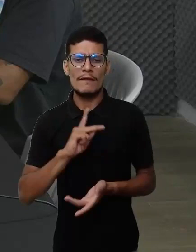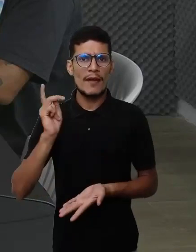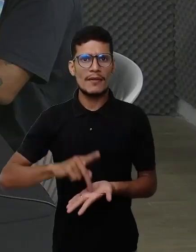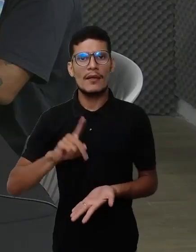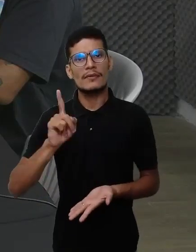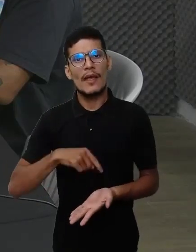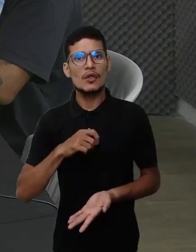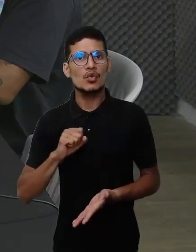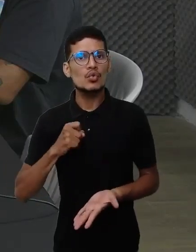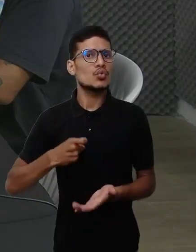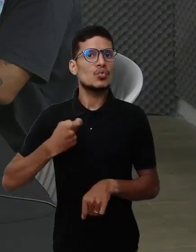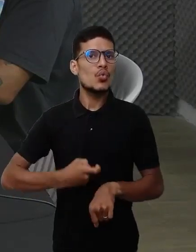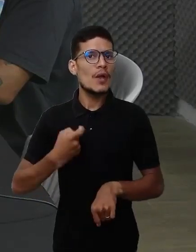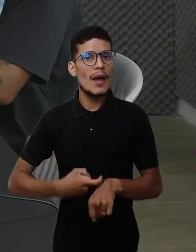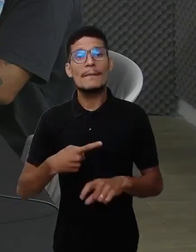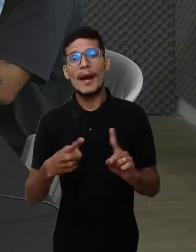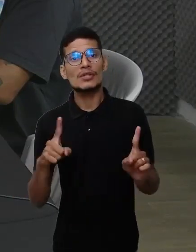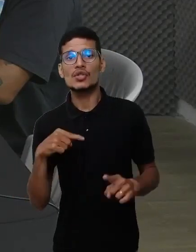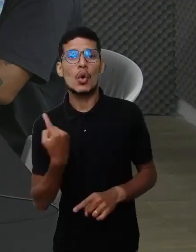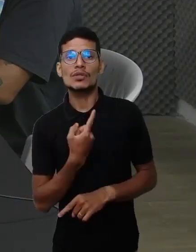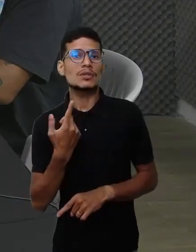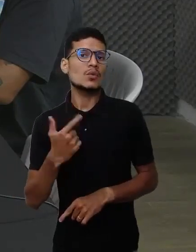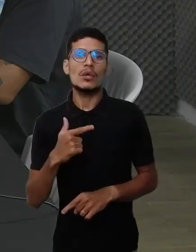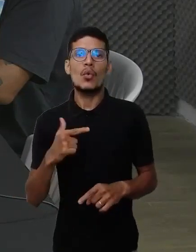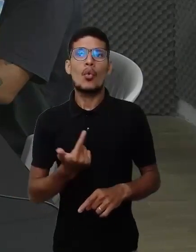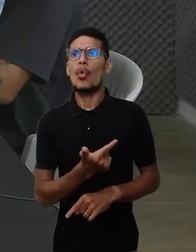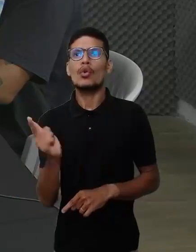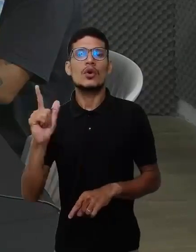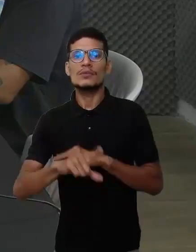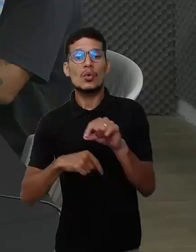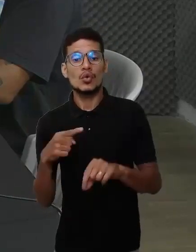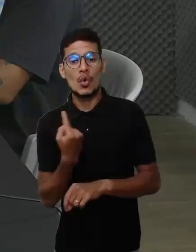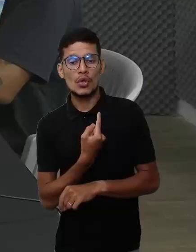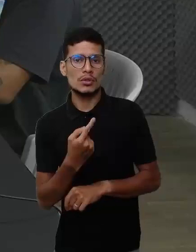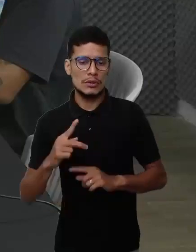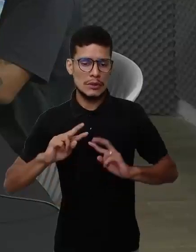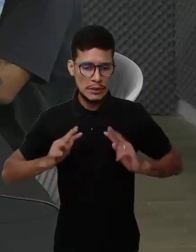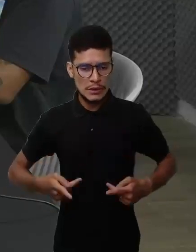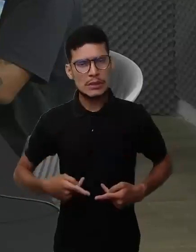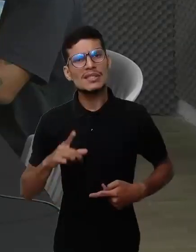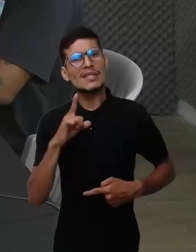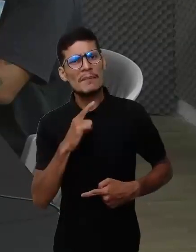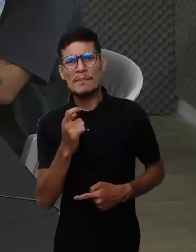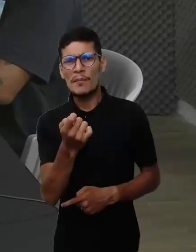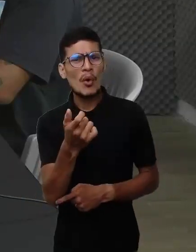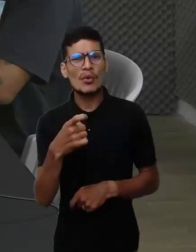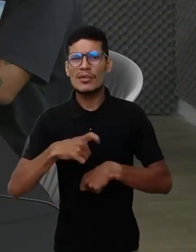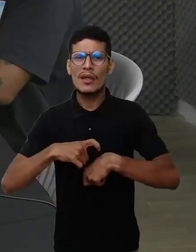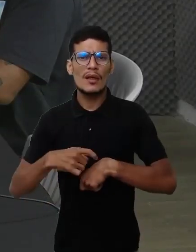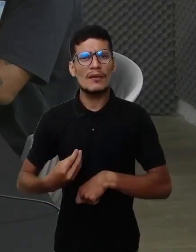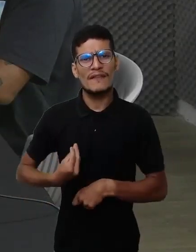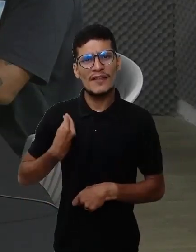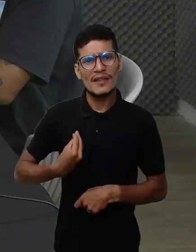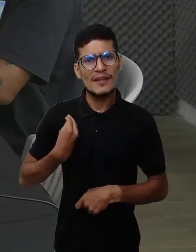muito dura, mas nós não temos outra opção. Nós, seres humanos, a gente passa muito pouco tempo de vida na Terra. Nossa vida,